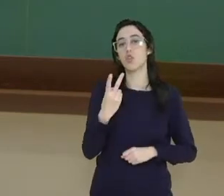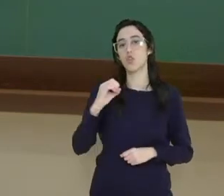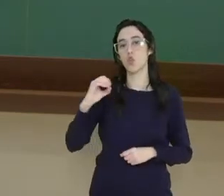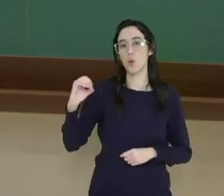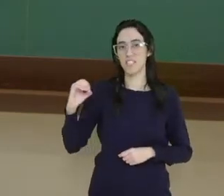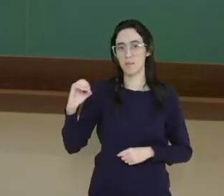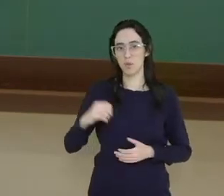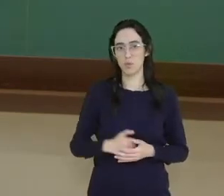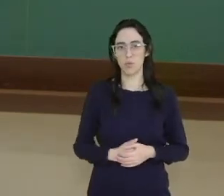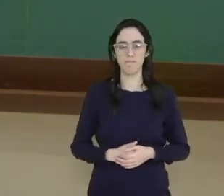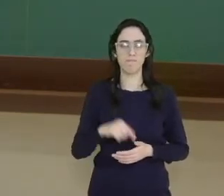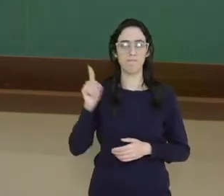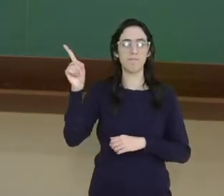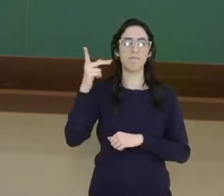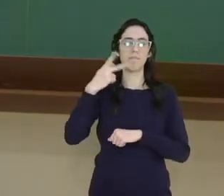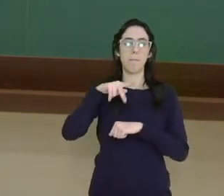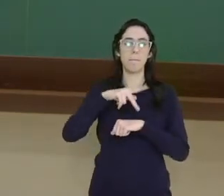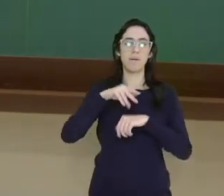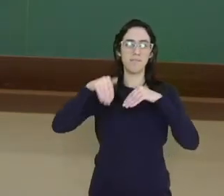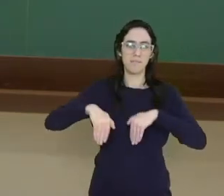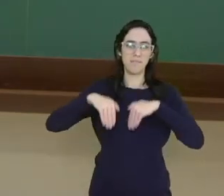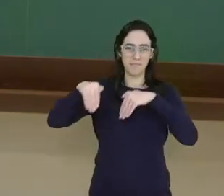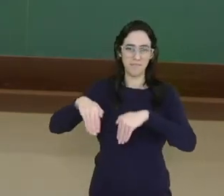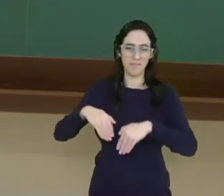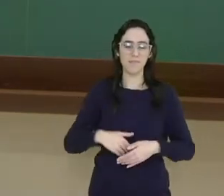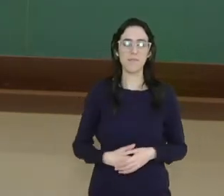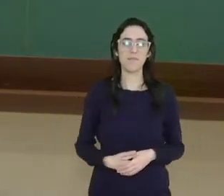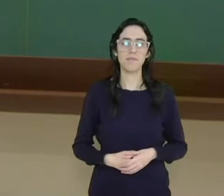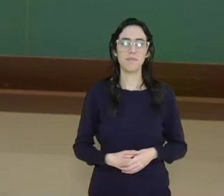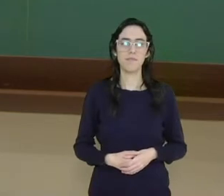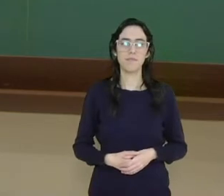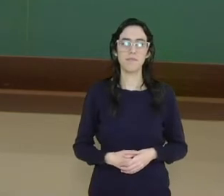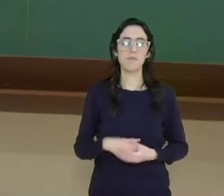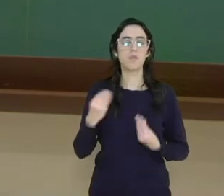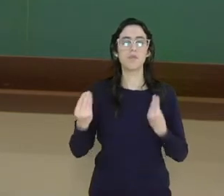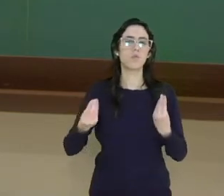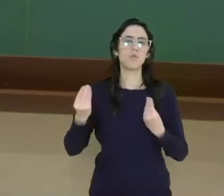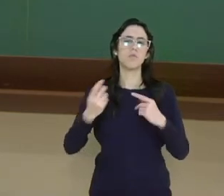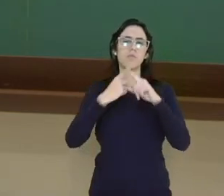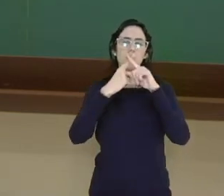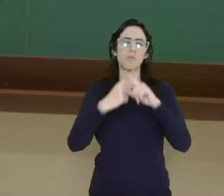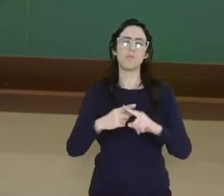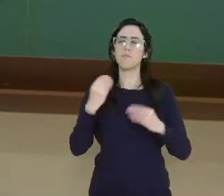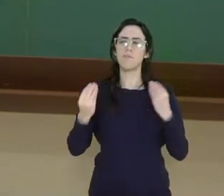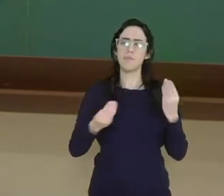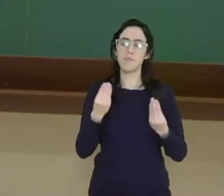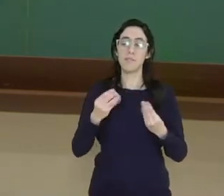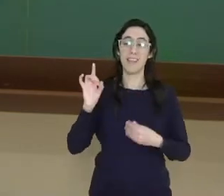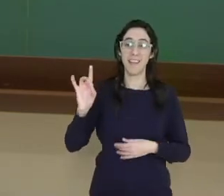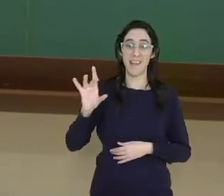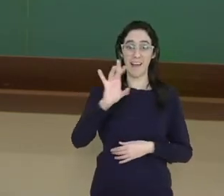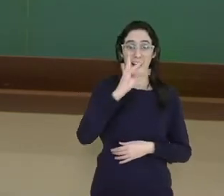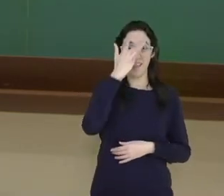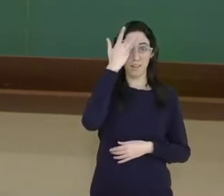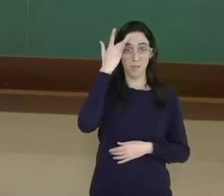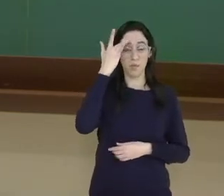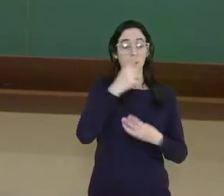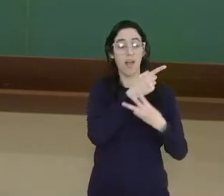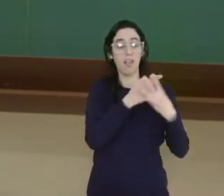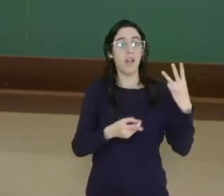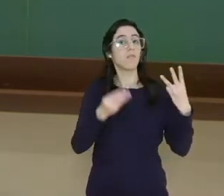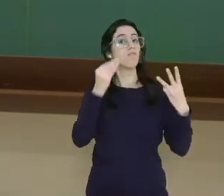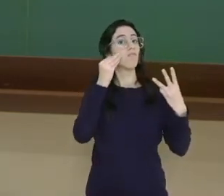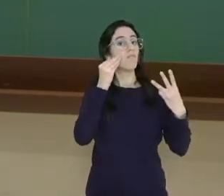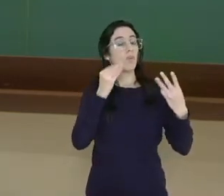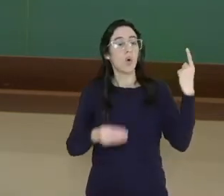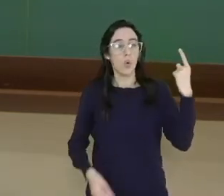em Sydney. Como acontece a competição? Cada atleta tem 3 tentativas para levantar